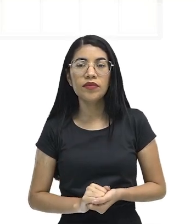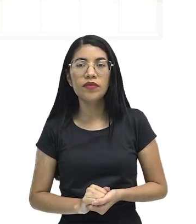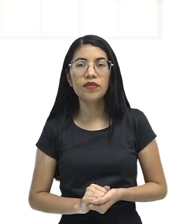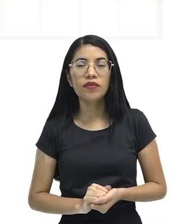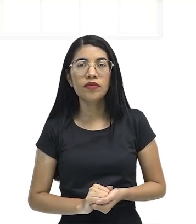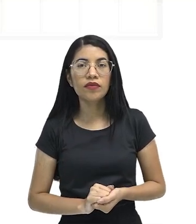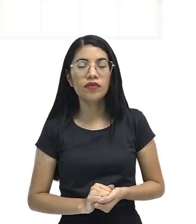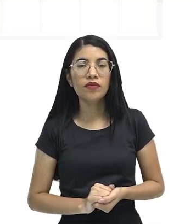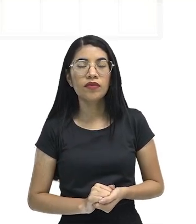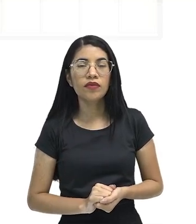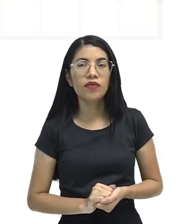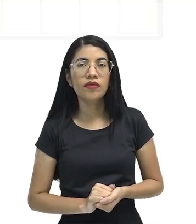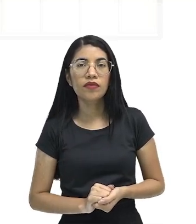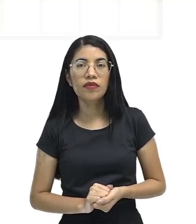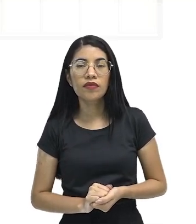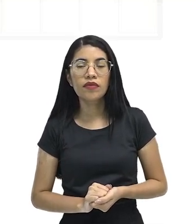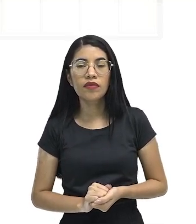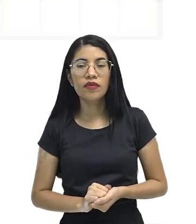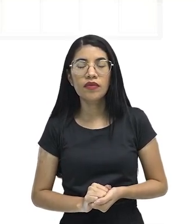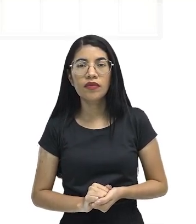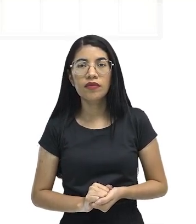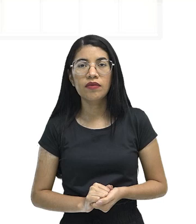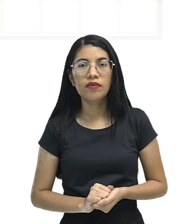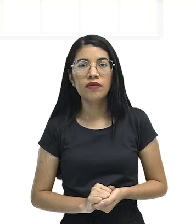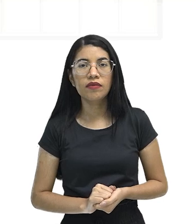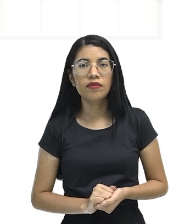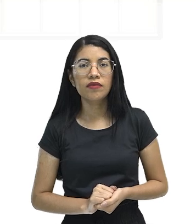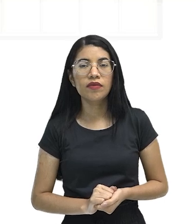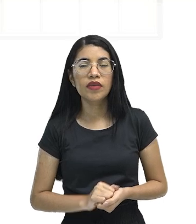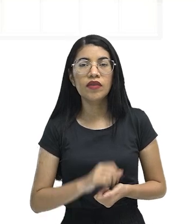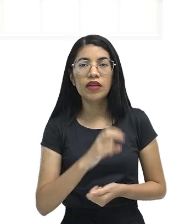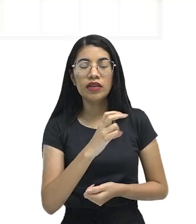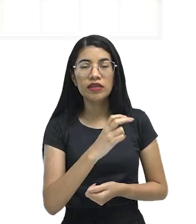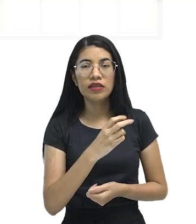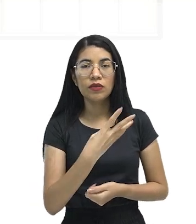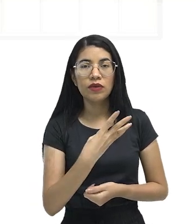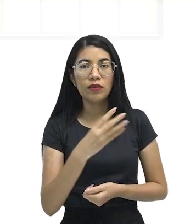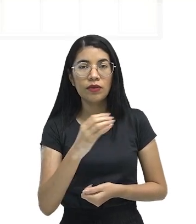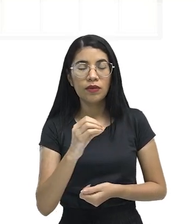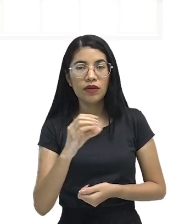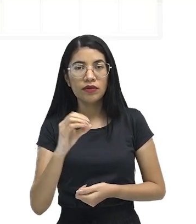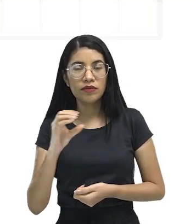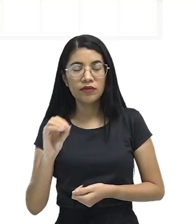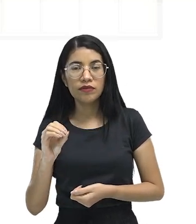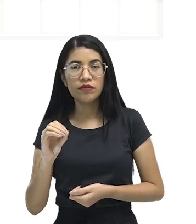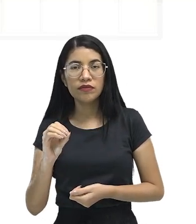a 2.600. Aqui vai dar 4, 5 e 400, né?